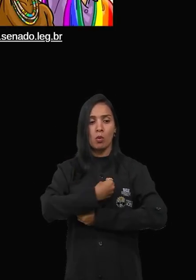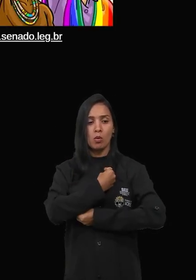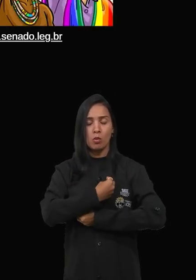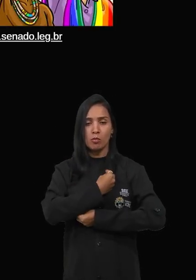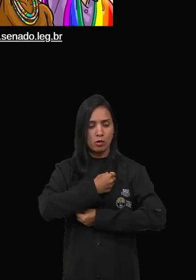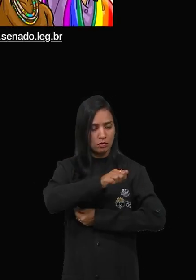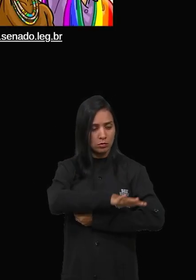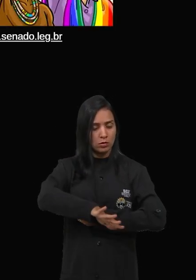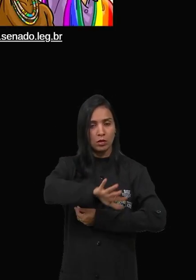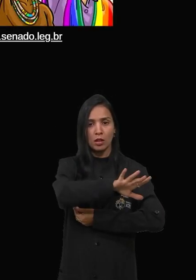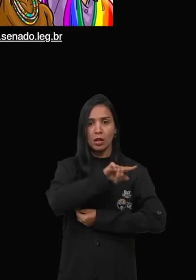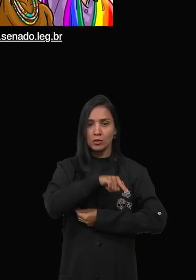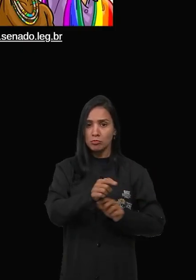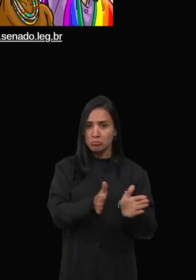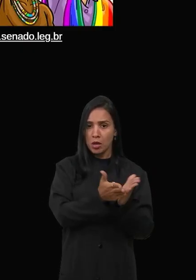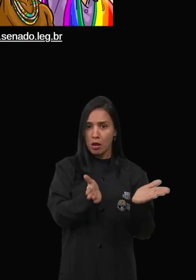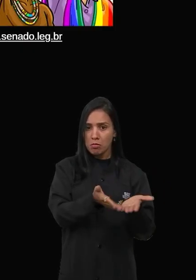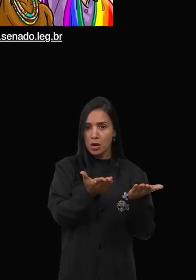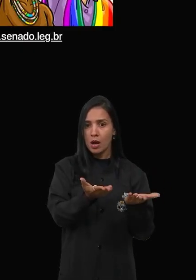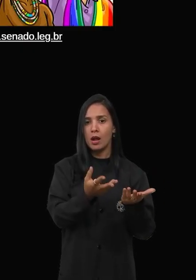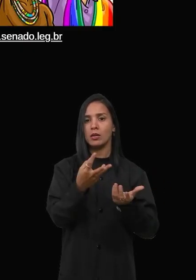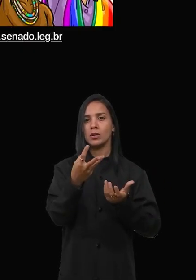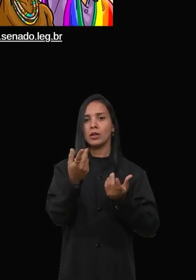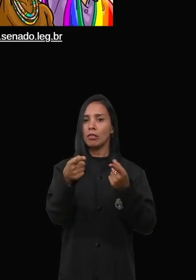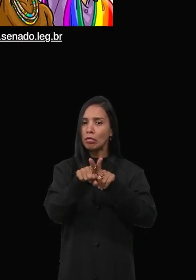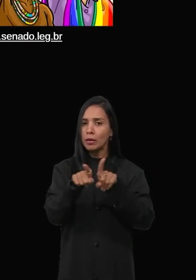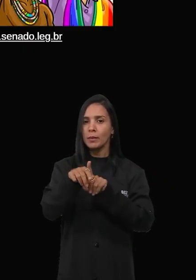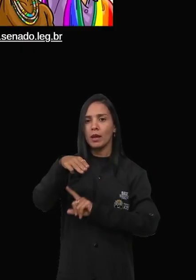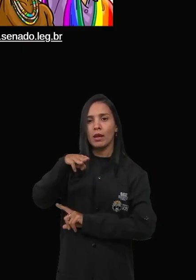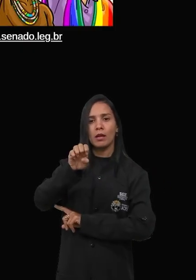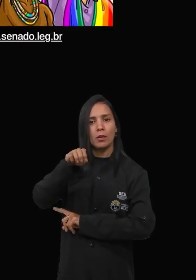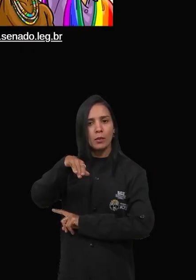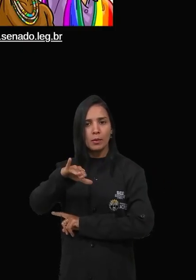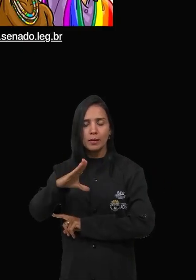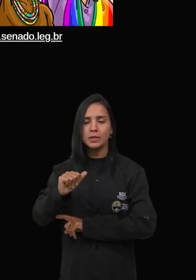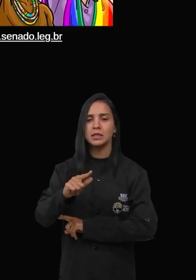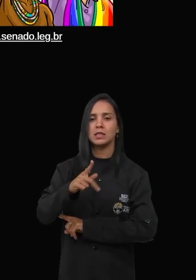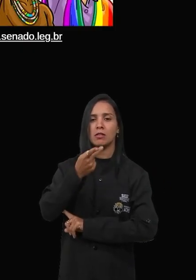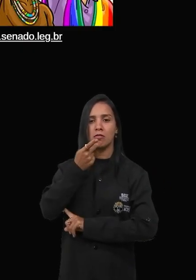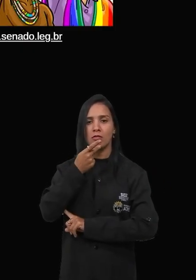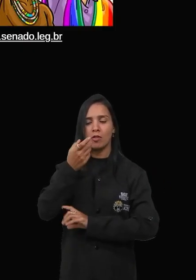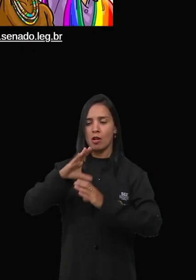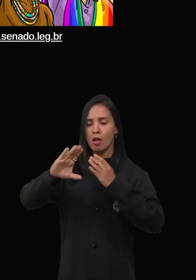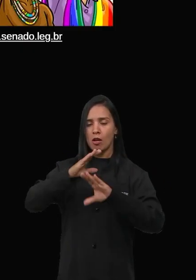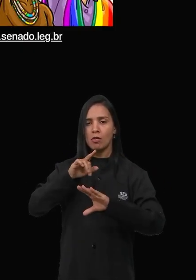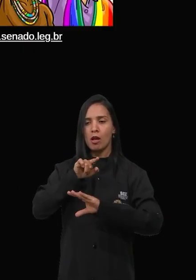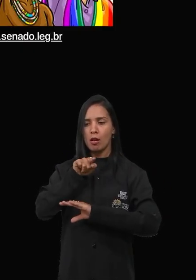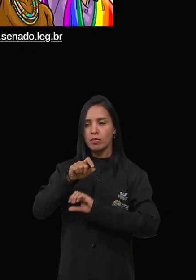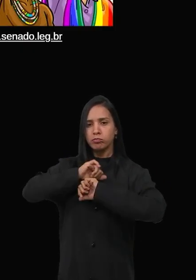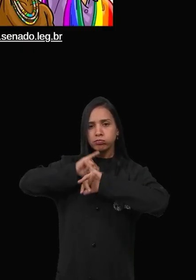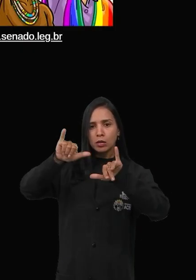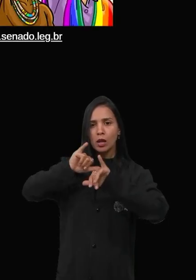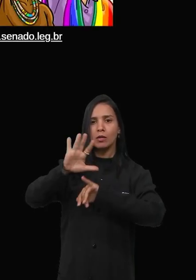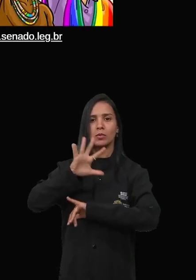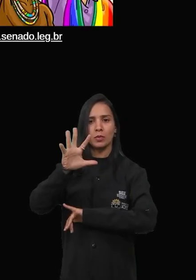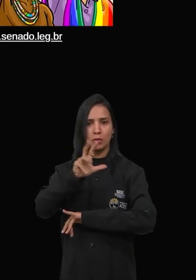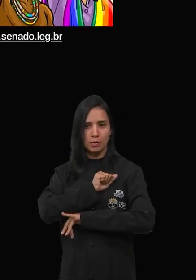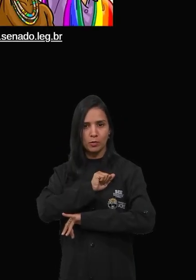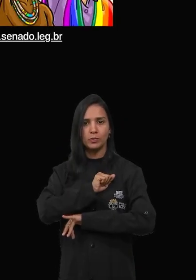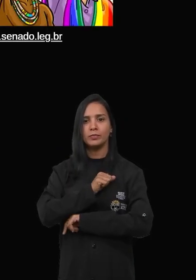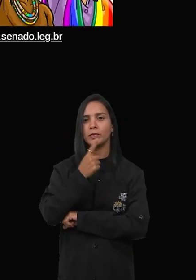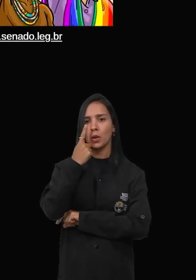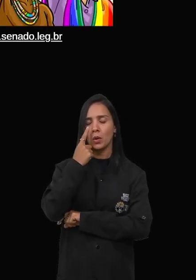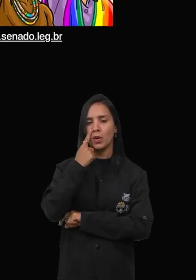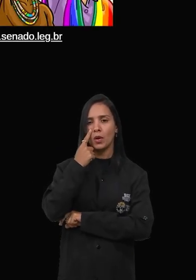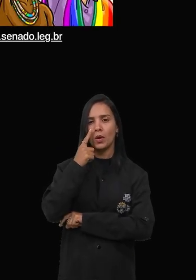usa a arte para espalhar consciência, resistência e amor. Veja essa canção